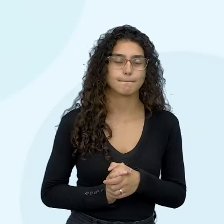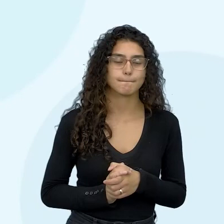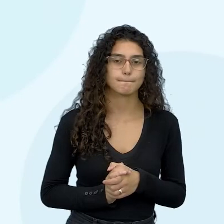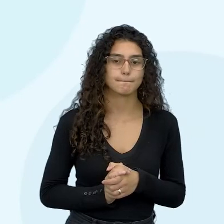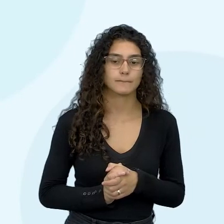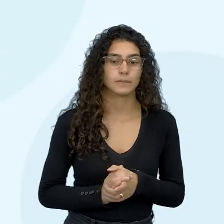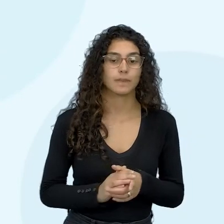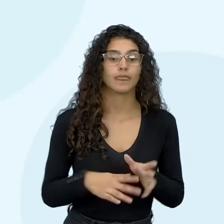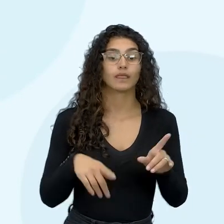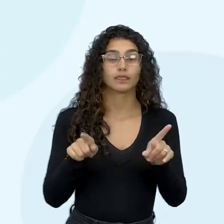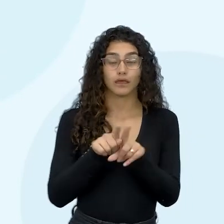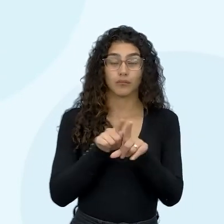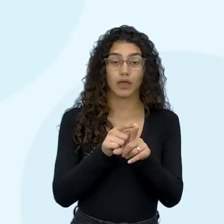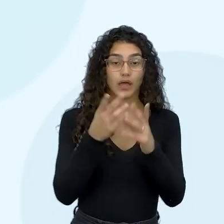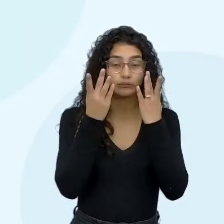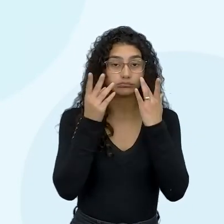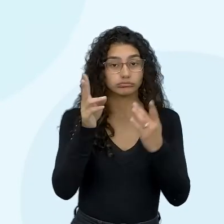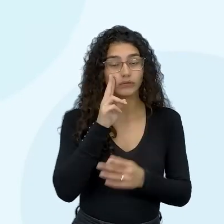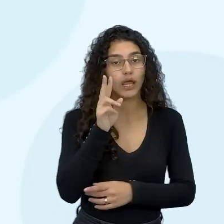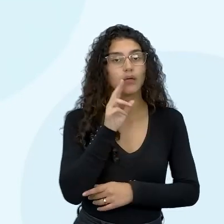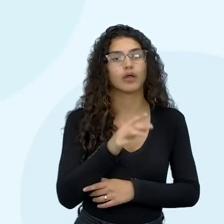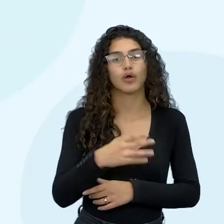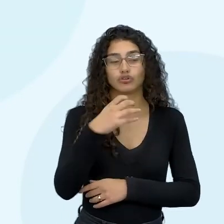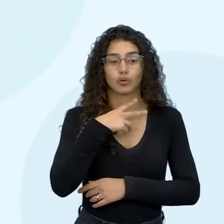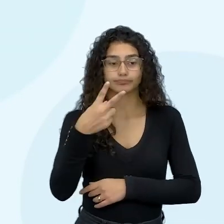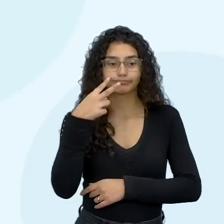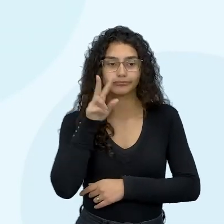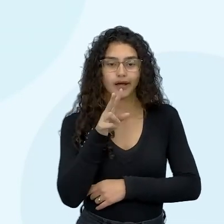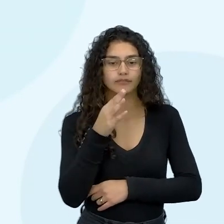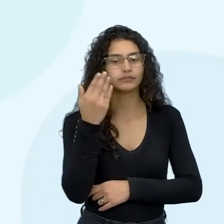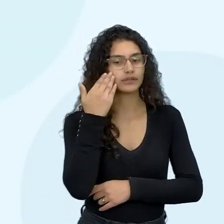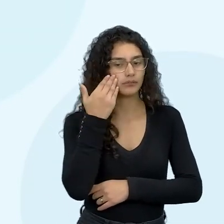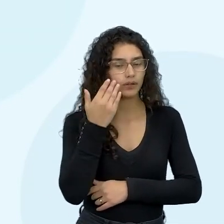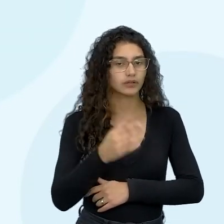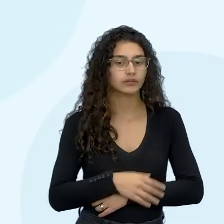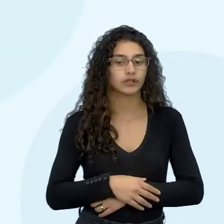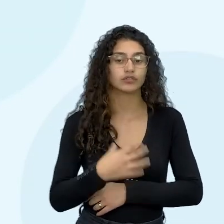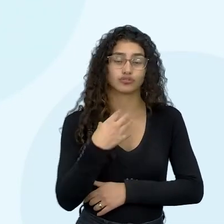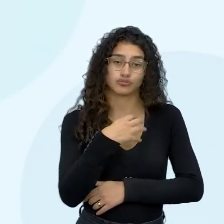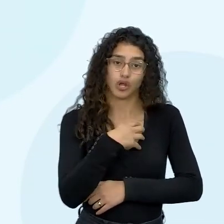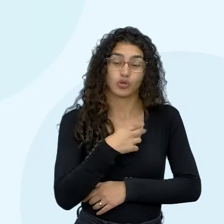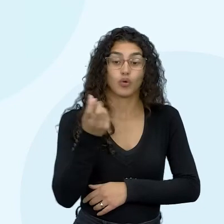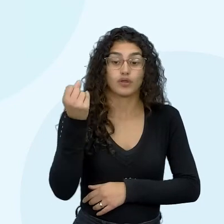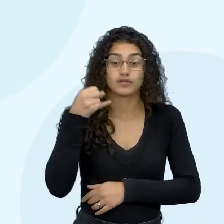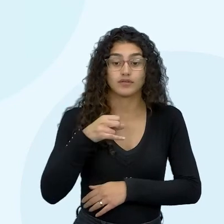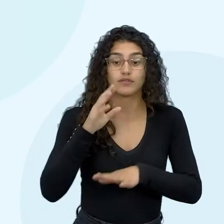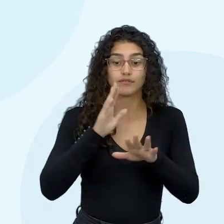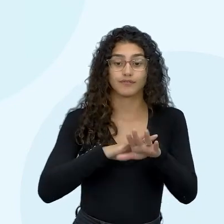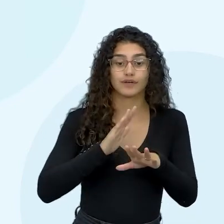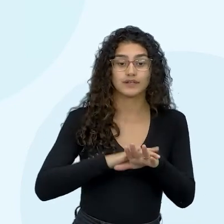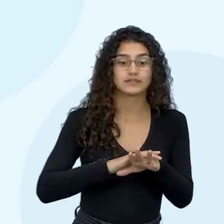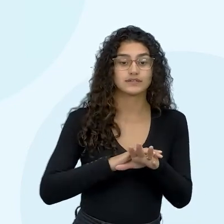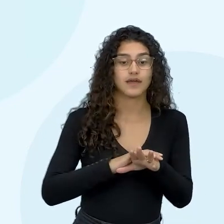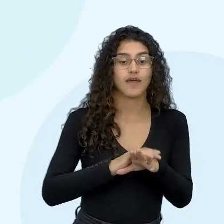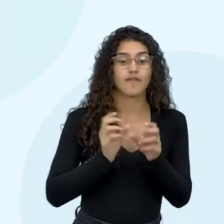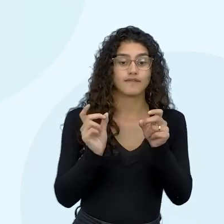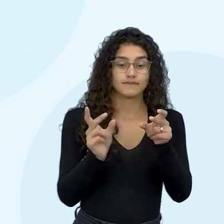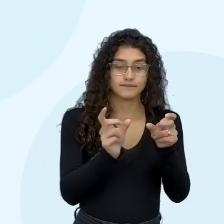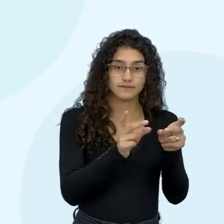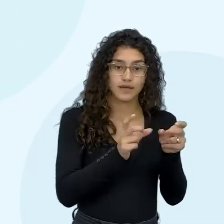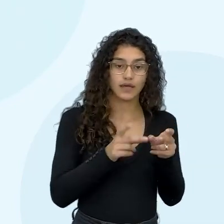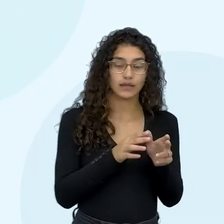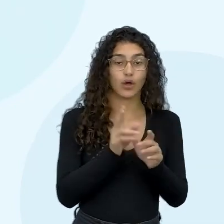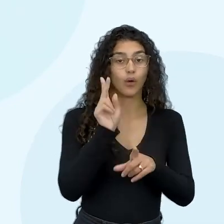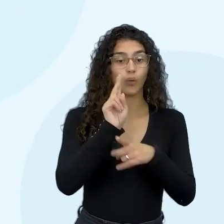lembre-se que a primeira impressão que fica, tá? Nesse tipo de caso, se você estiver fazendo vendas, né?